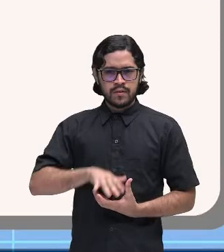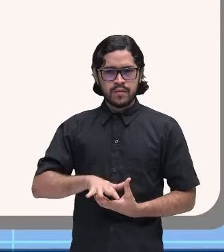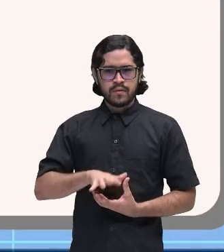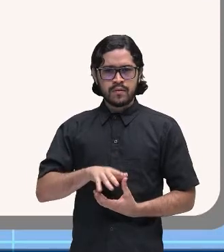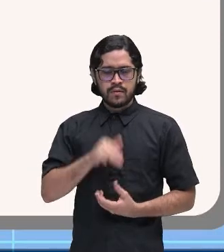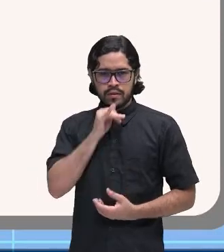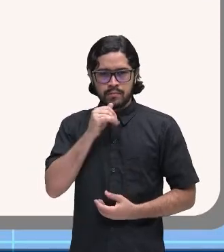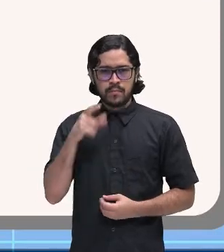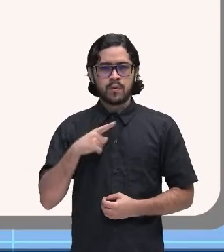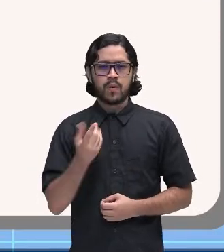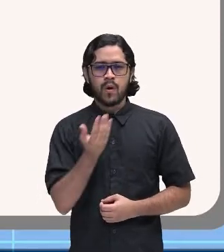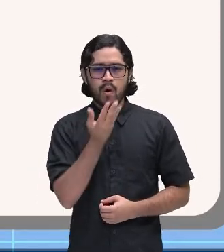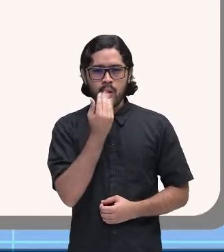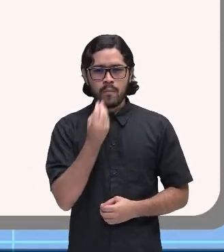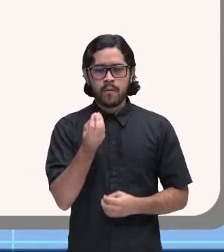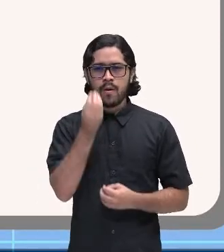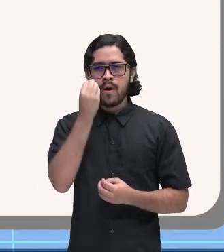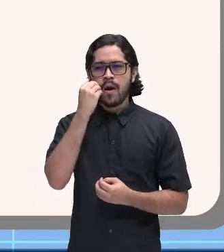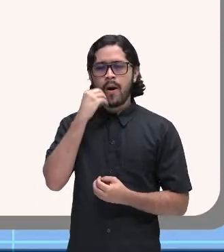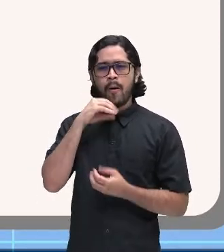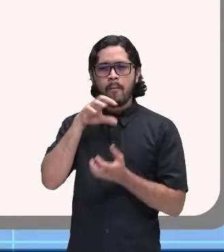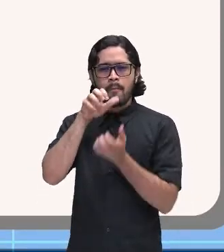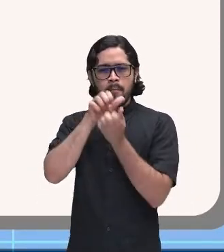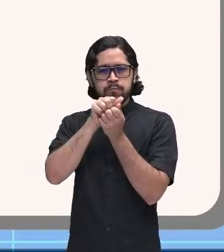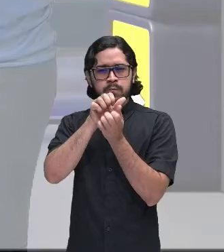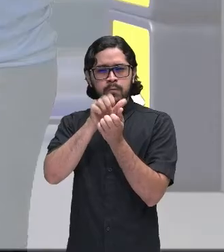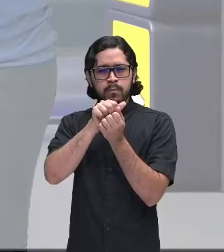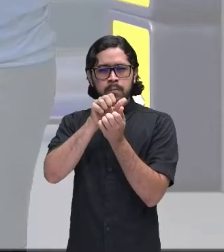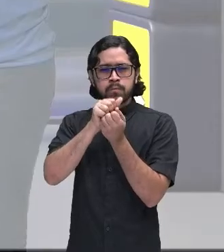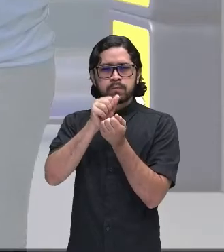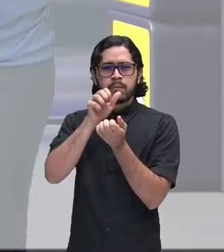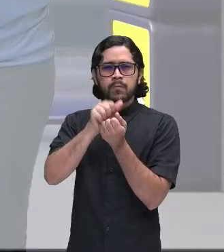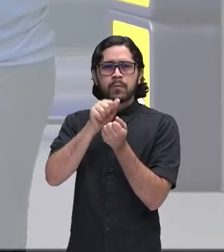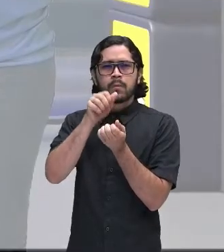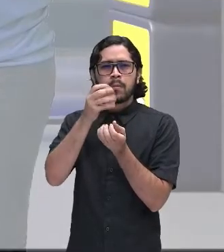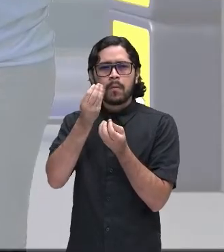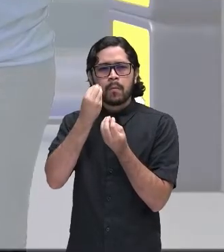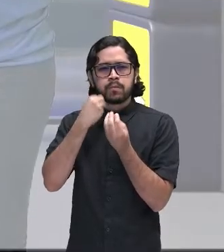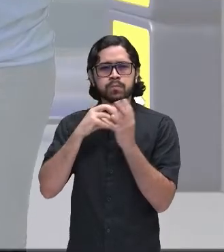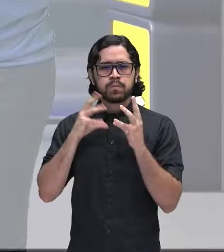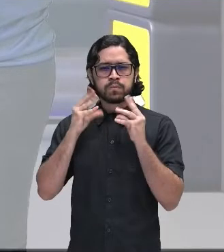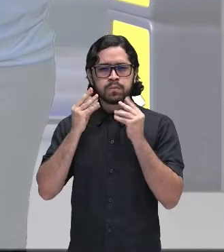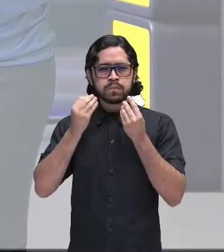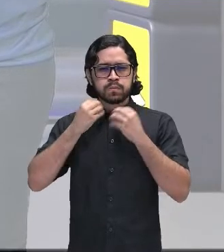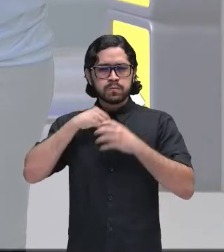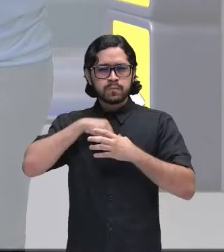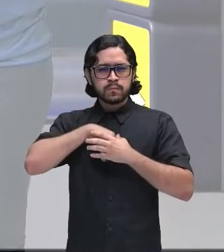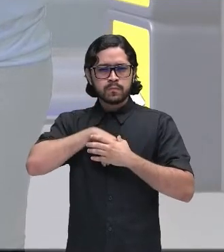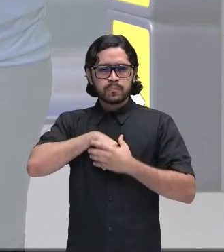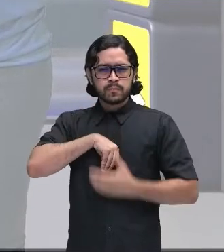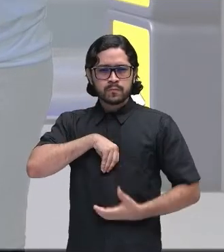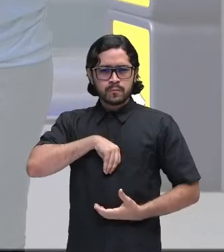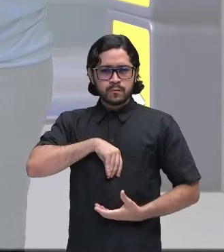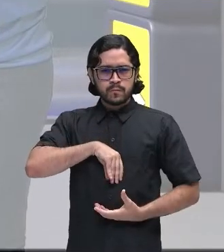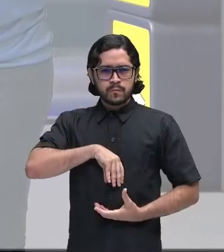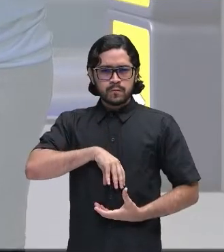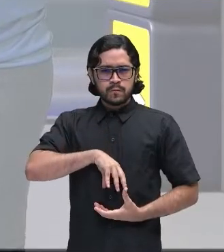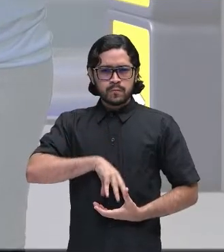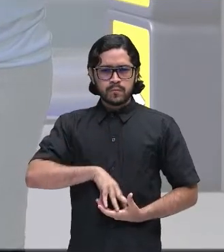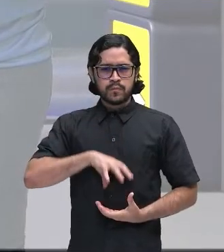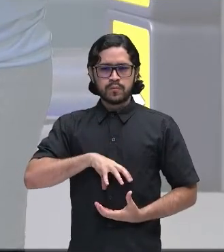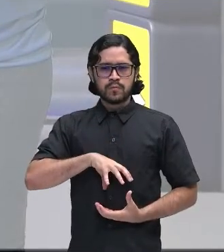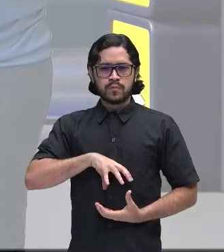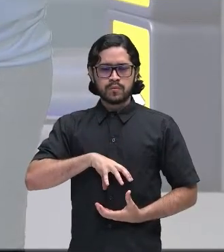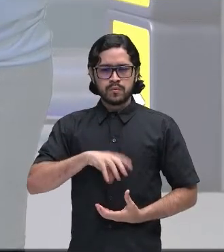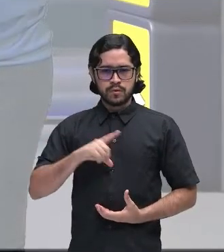boca, mastiguei, né, lubrifiquei, salivei ali, degluti, bolo alimentar. Chegou no estômago, foi digerido ali